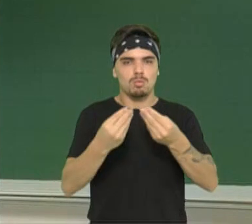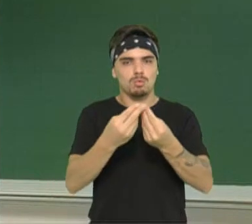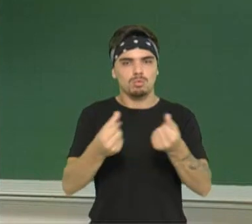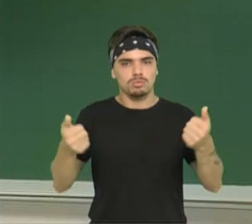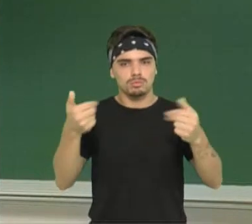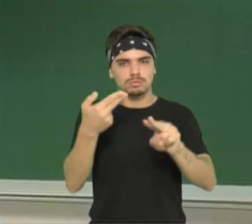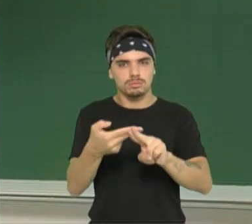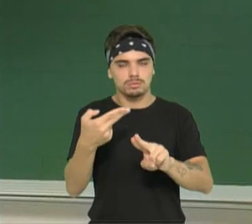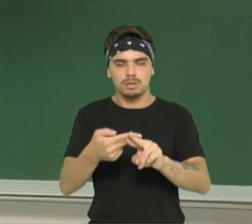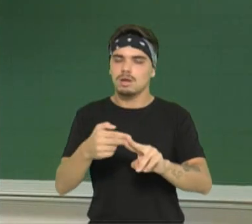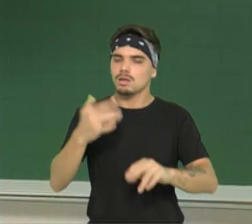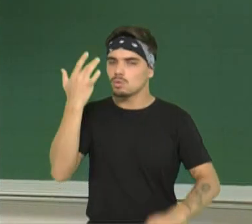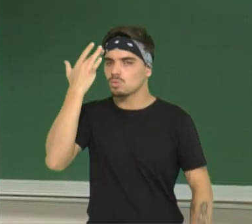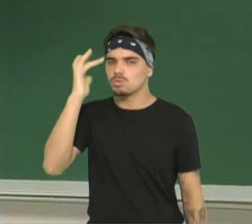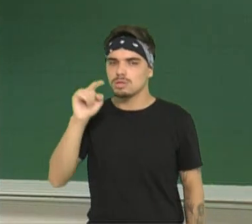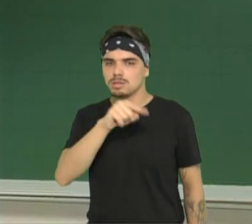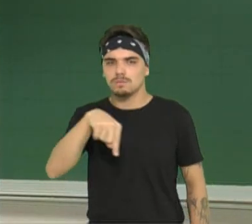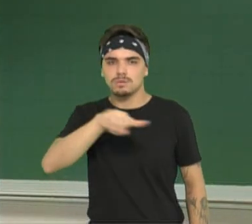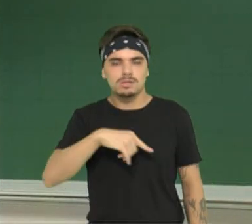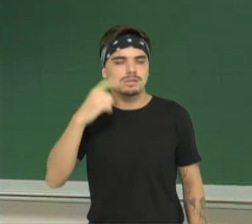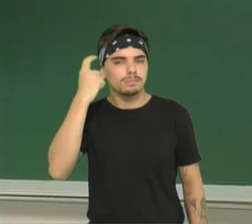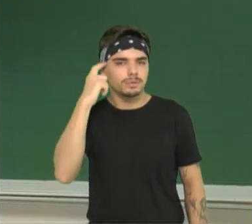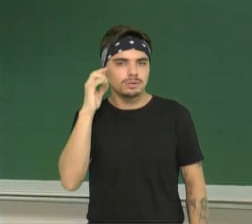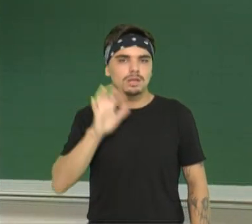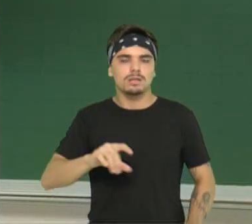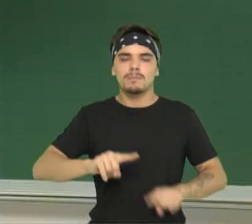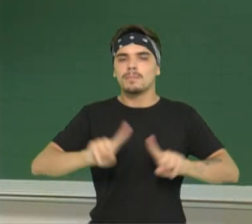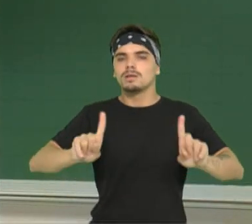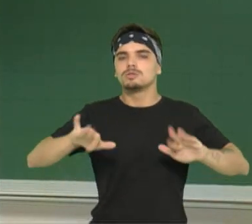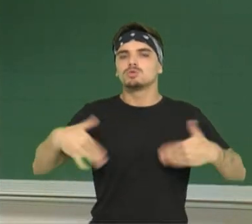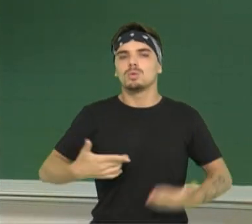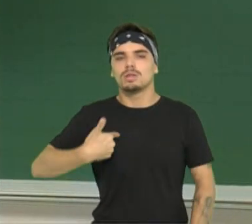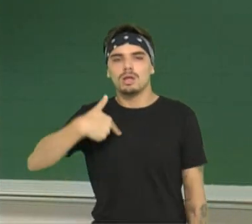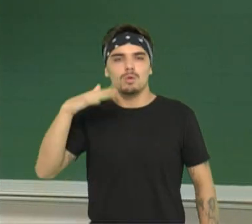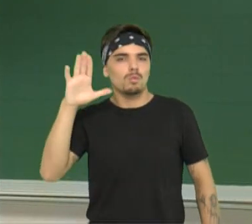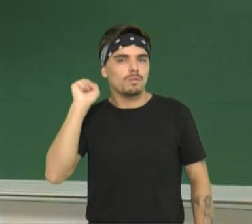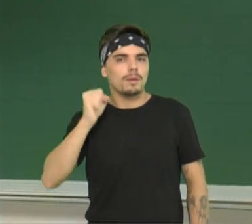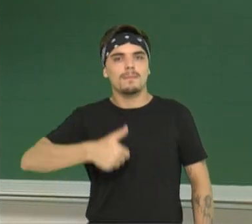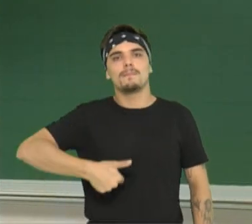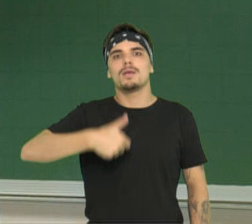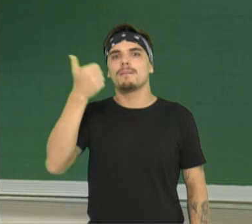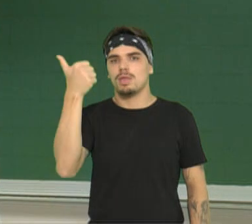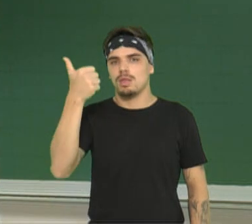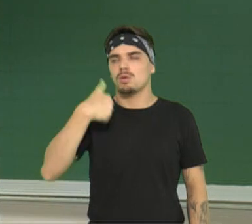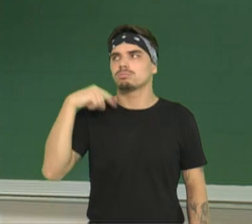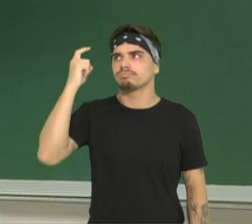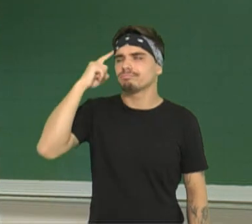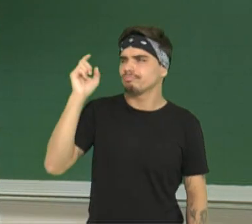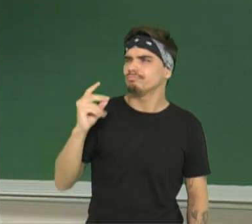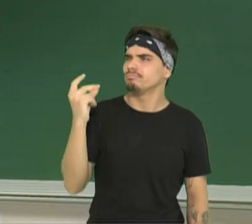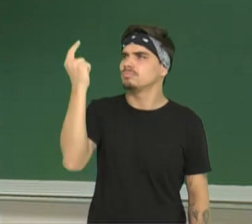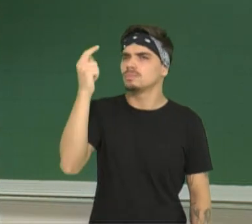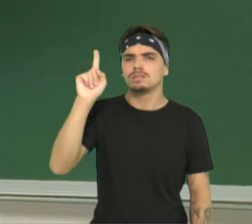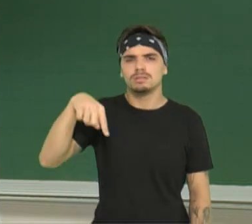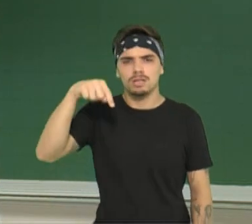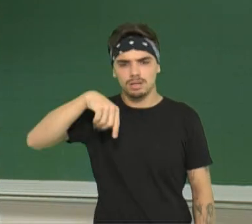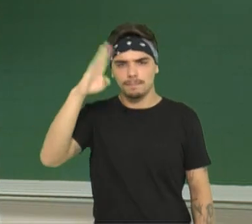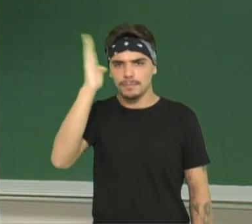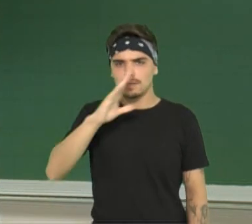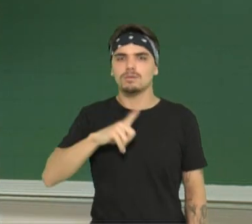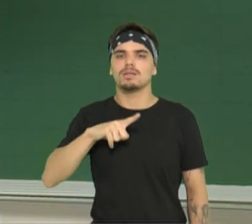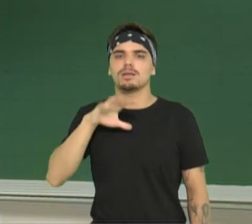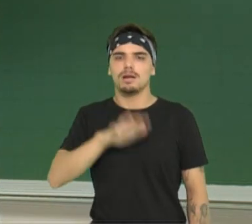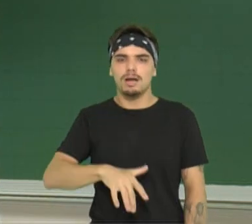Aí eu não sei se vocês estão pensando nisso, mas quando eu ouvi isso pela primeira vez, eu pensei, será que no Brasil existe